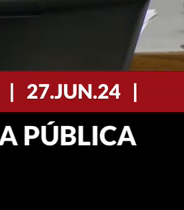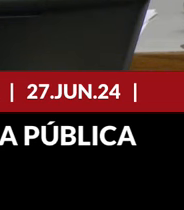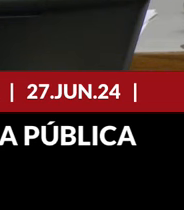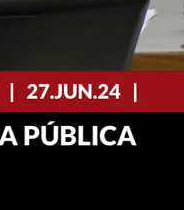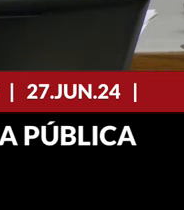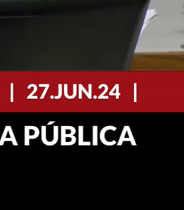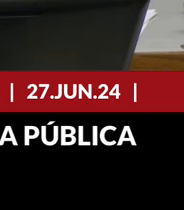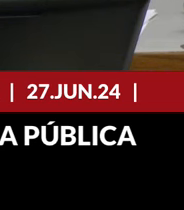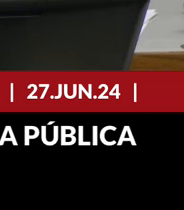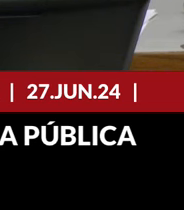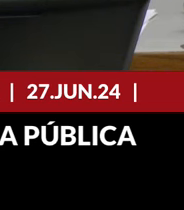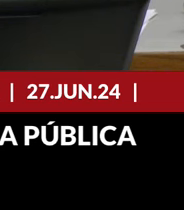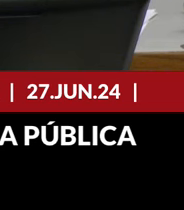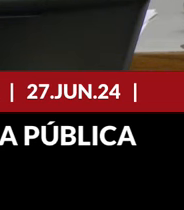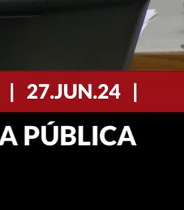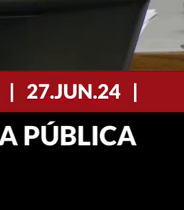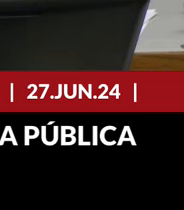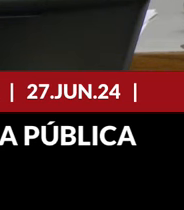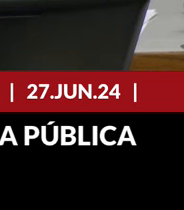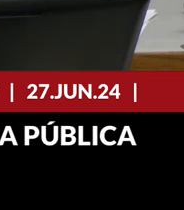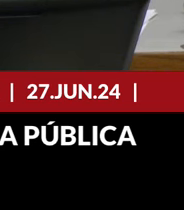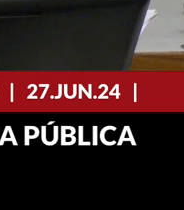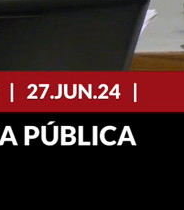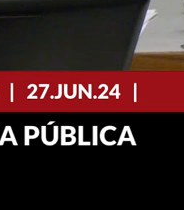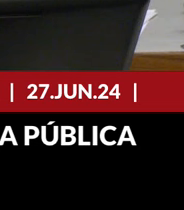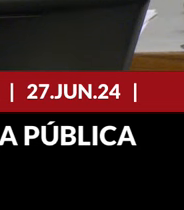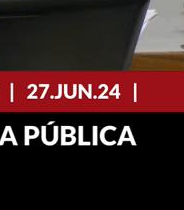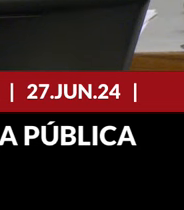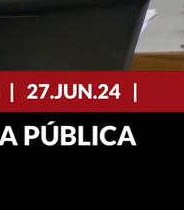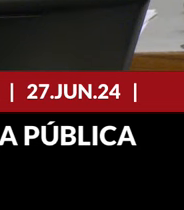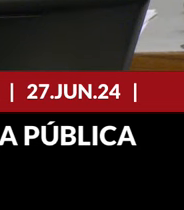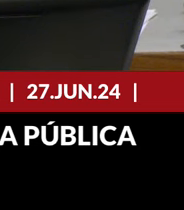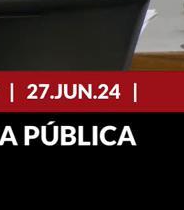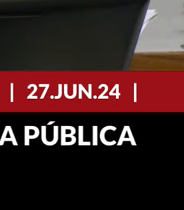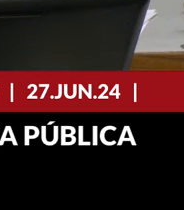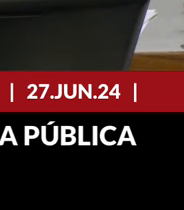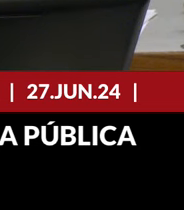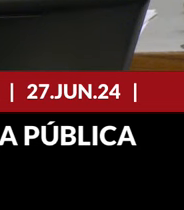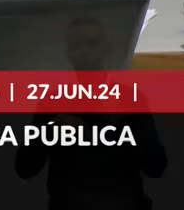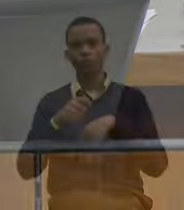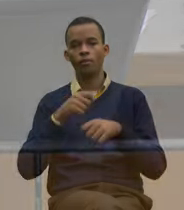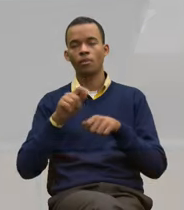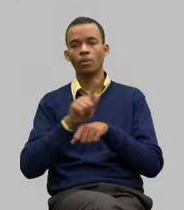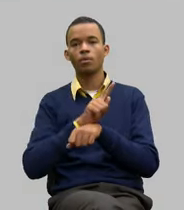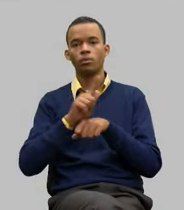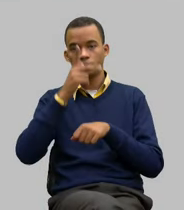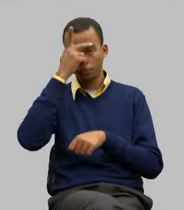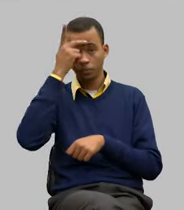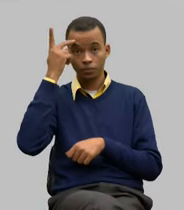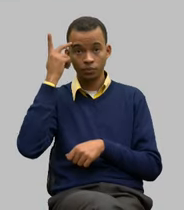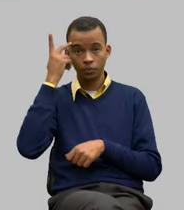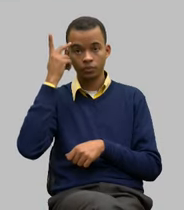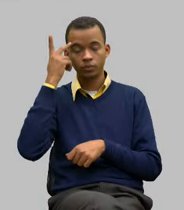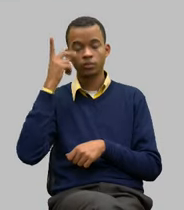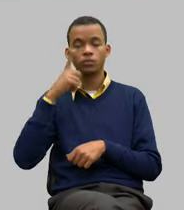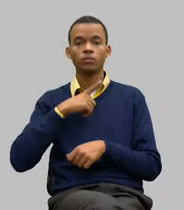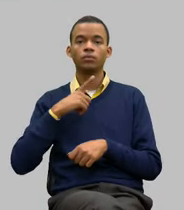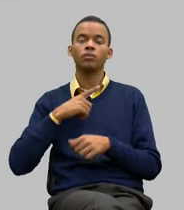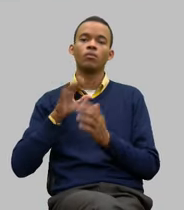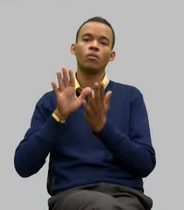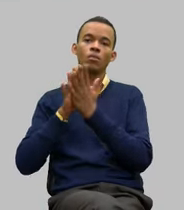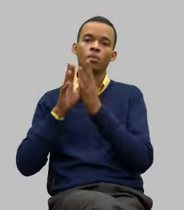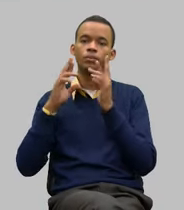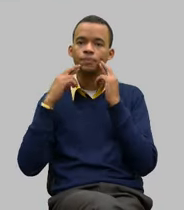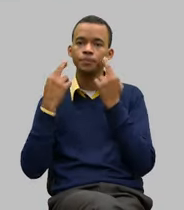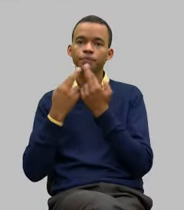diretor Marcelo Alves da subsecretaria de gestão de pessoas cag diretor Badaró pediu em reunião presencial realizada na cidade administrativa que